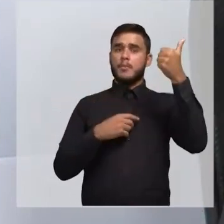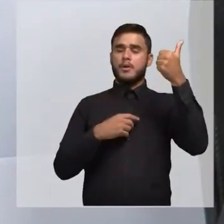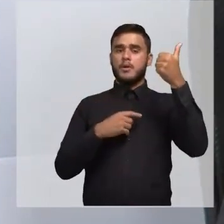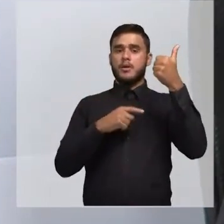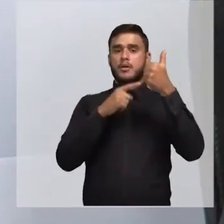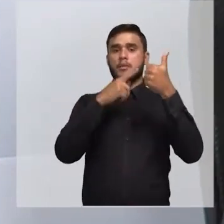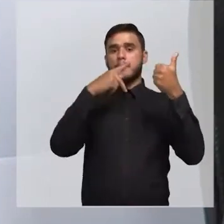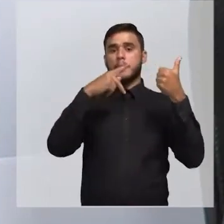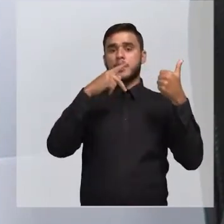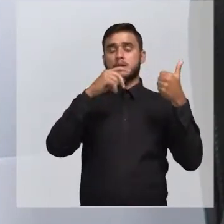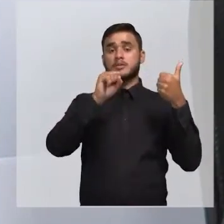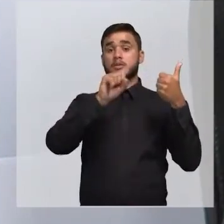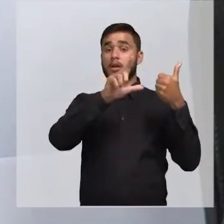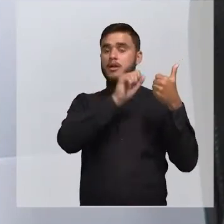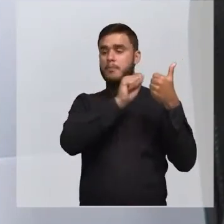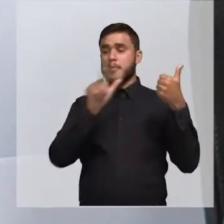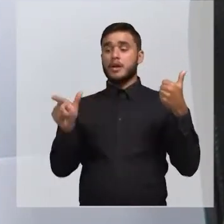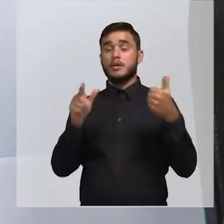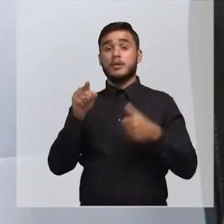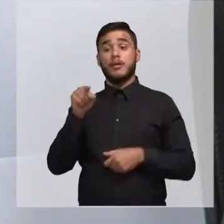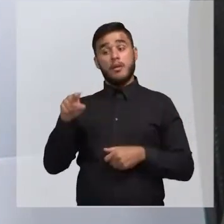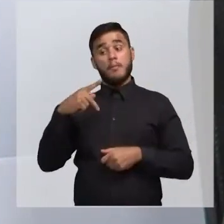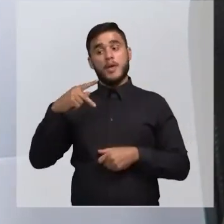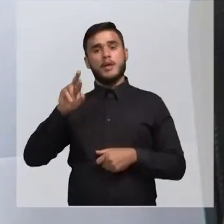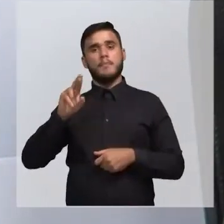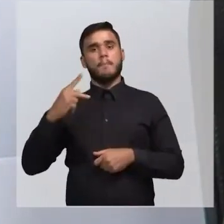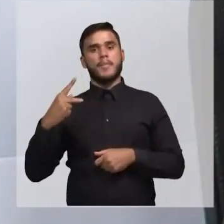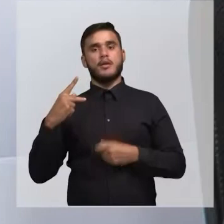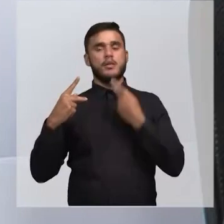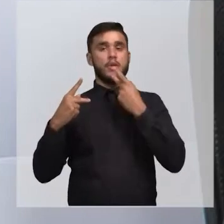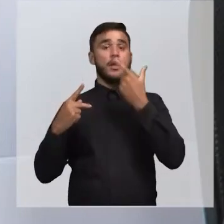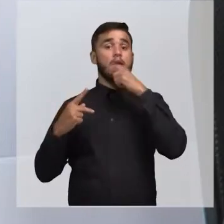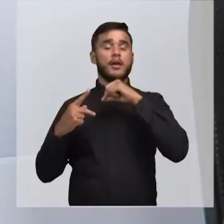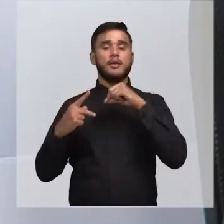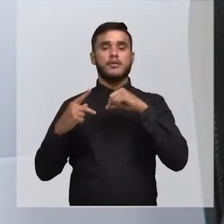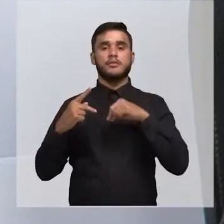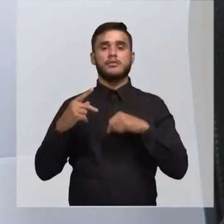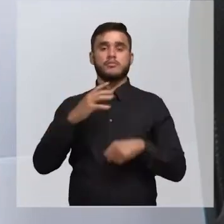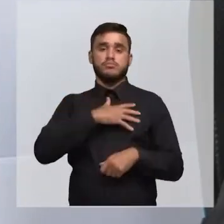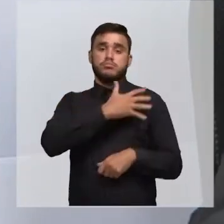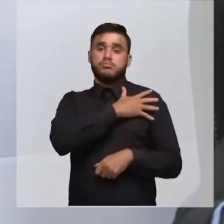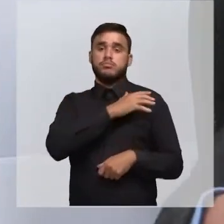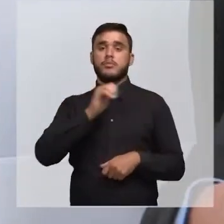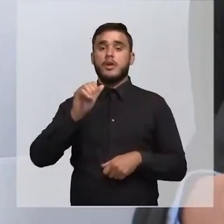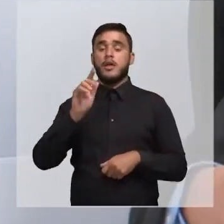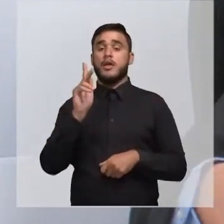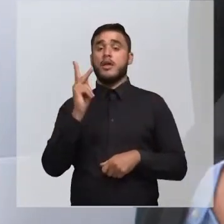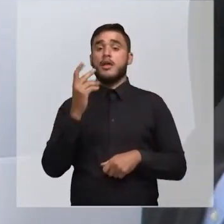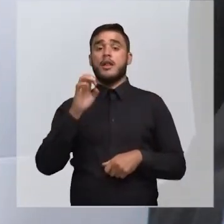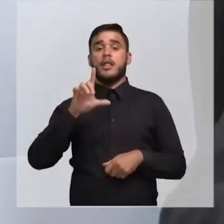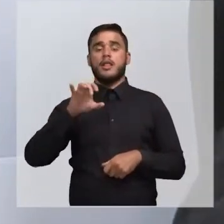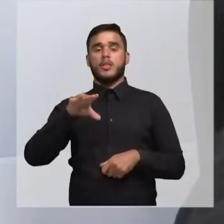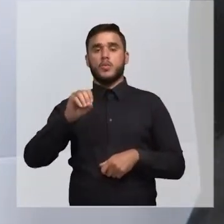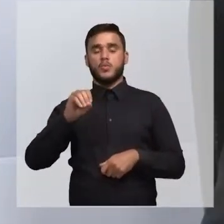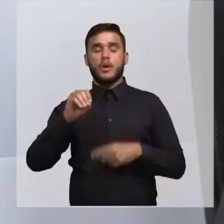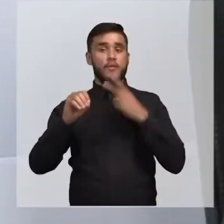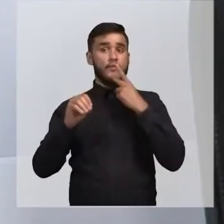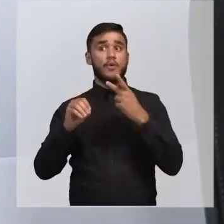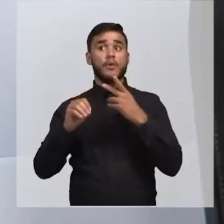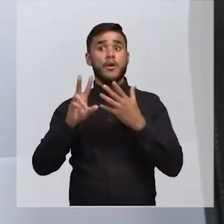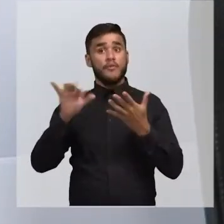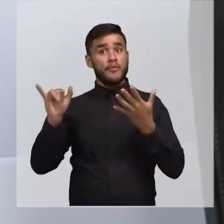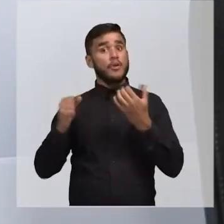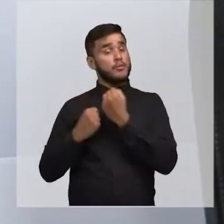general Heleno, que poderia vir e poderia dar um verniz mais